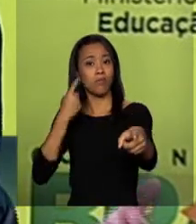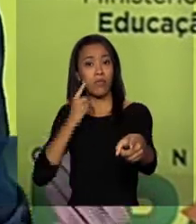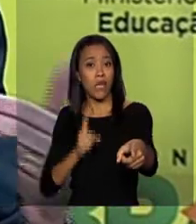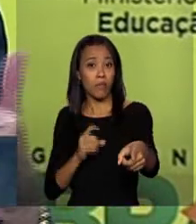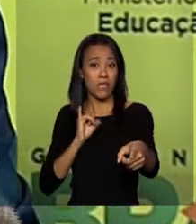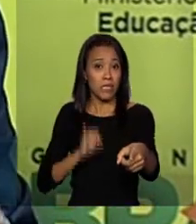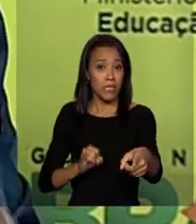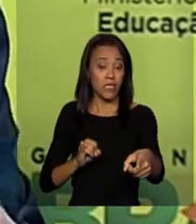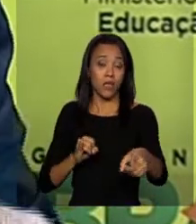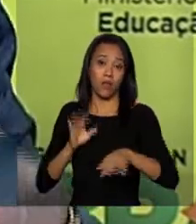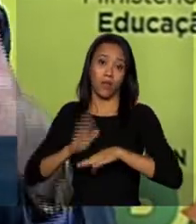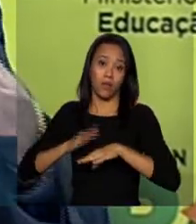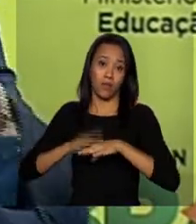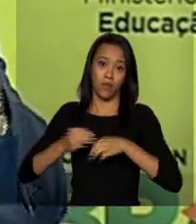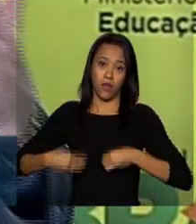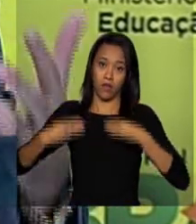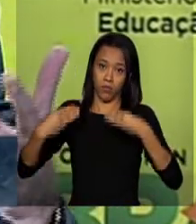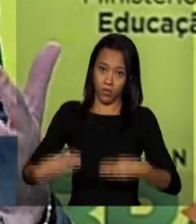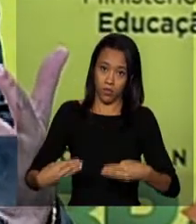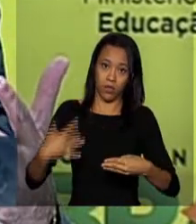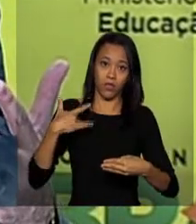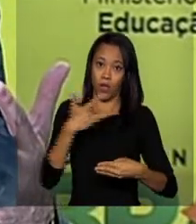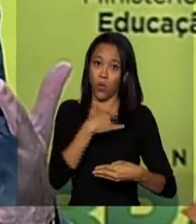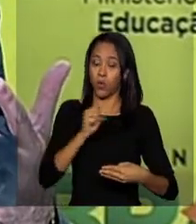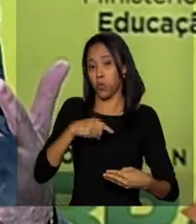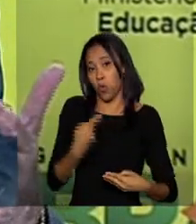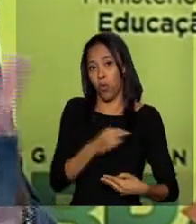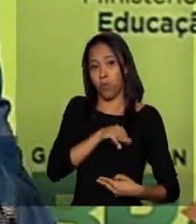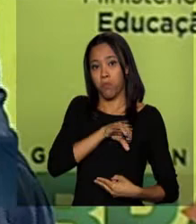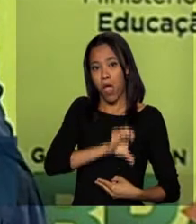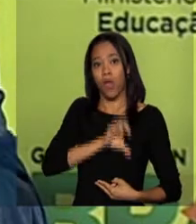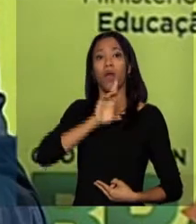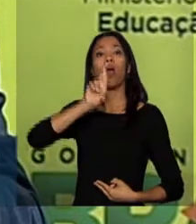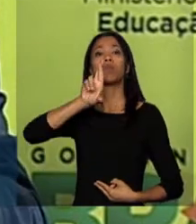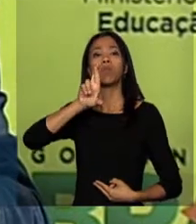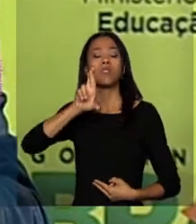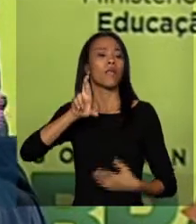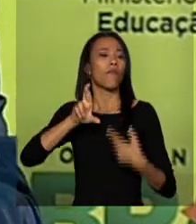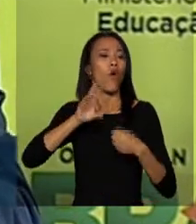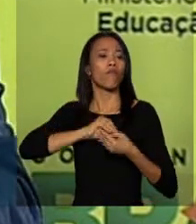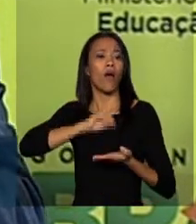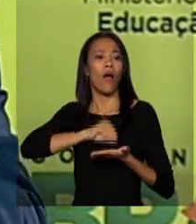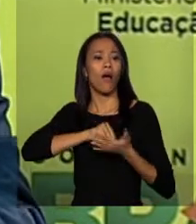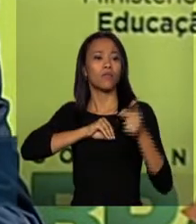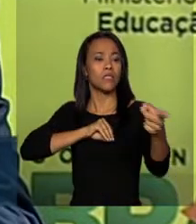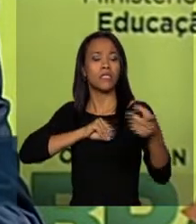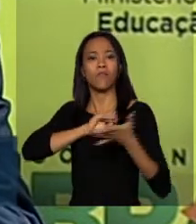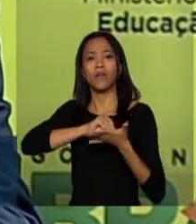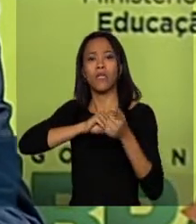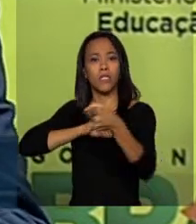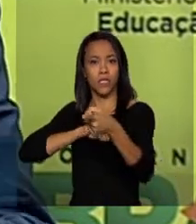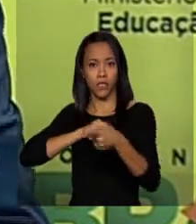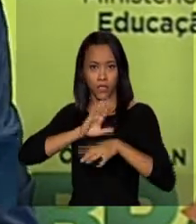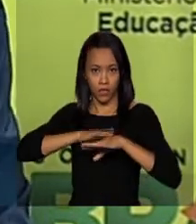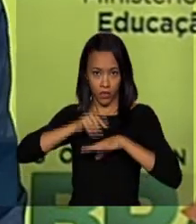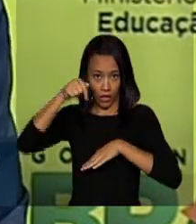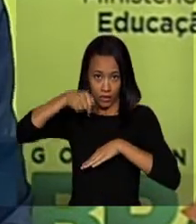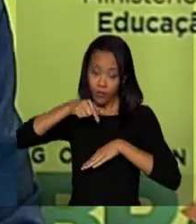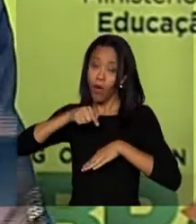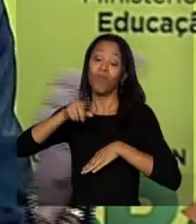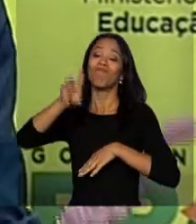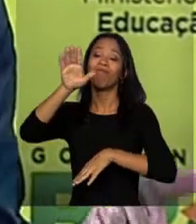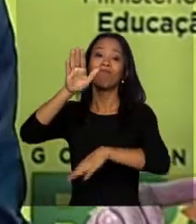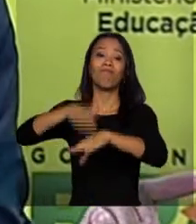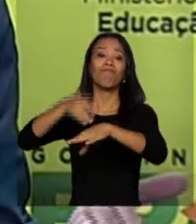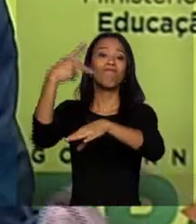do Ministério da Saúde e da Educação de uma série de fatores. Claro que a qualidade era analisada. Isso passava por um processo. Depois o Ministério da